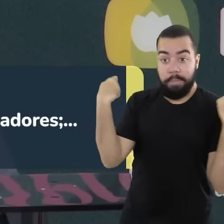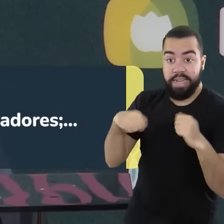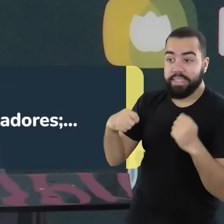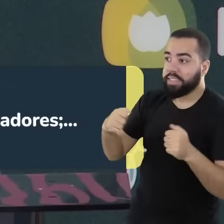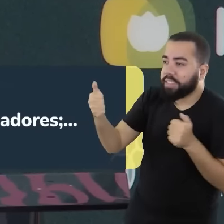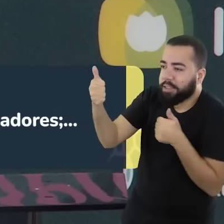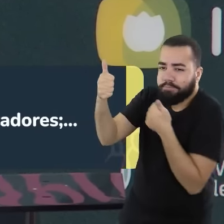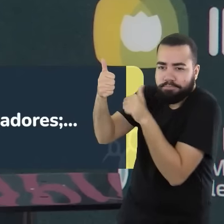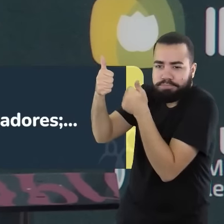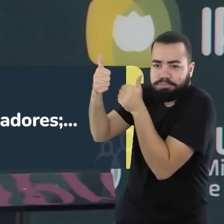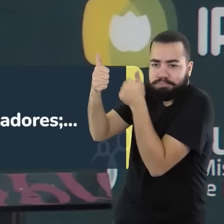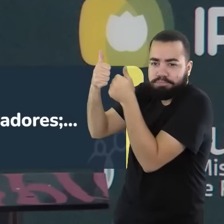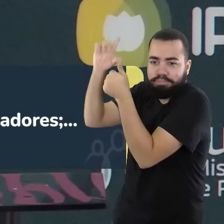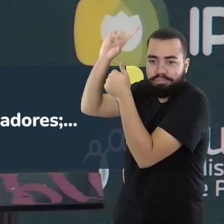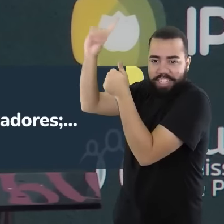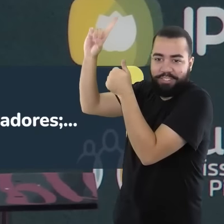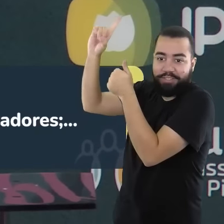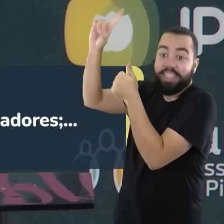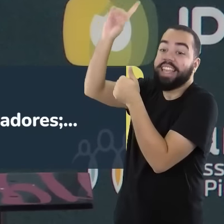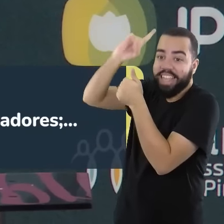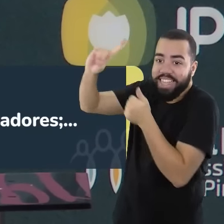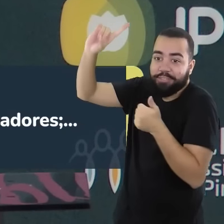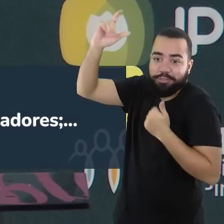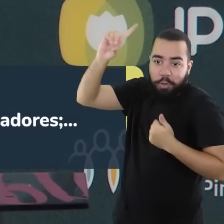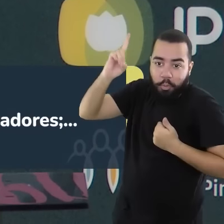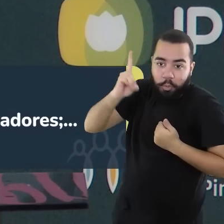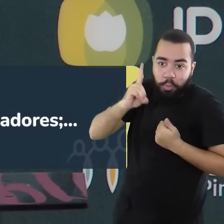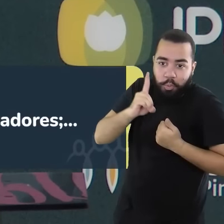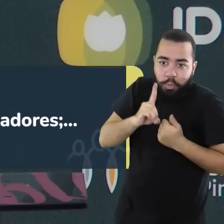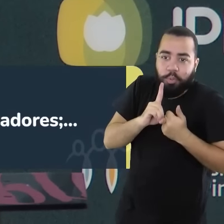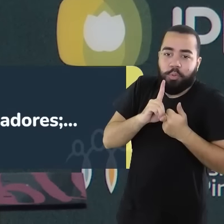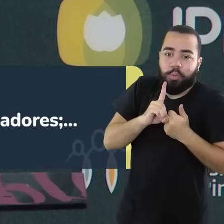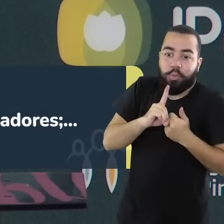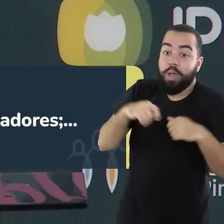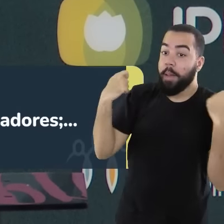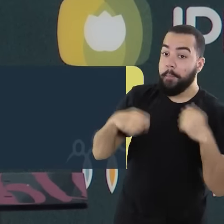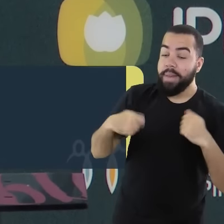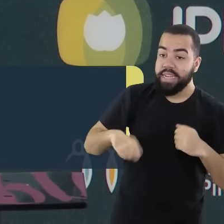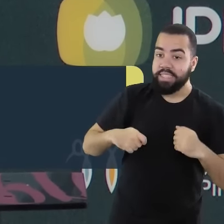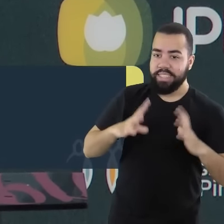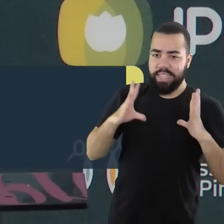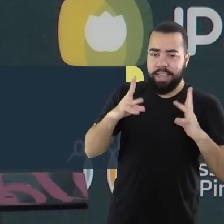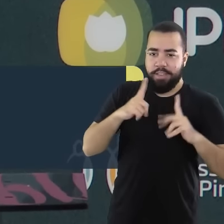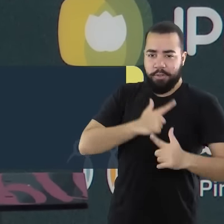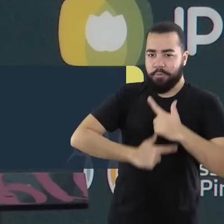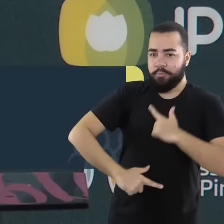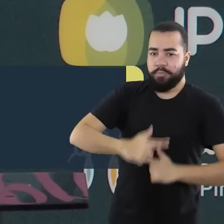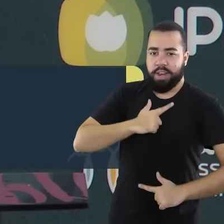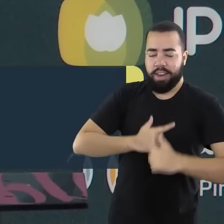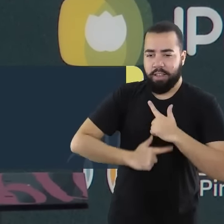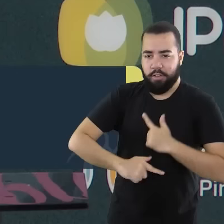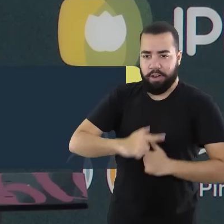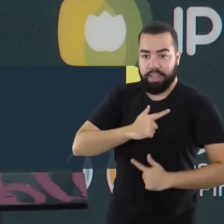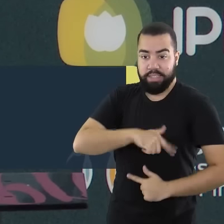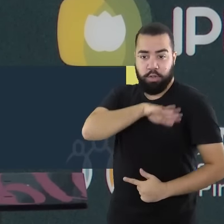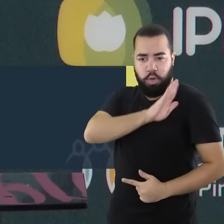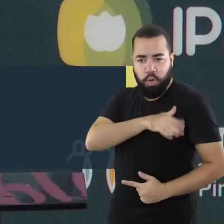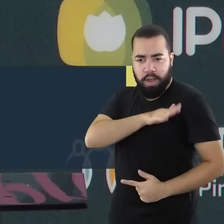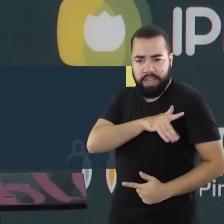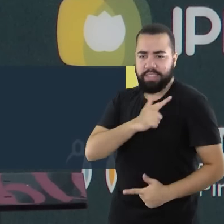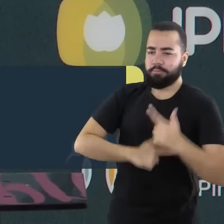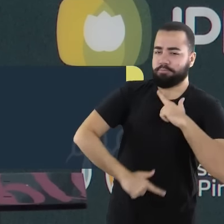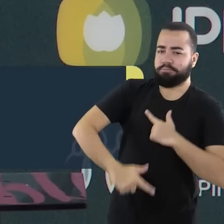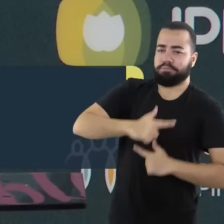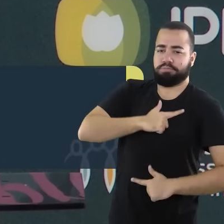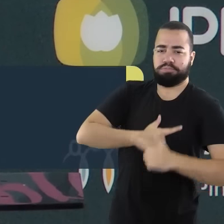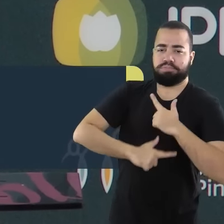a Deus e ele se chegará a vós outros. Purificai as mãos, pecadores, e vós que sois de